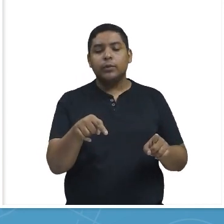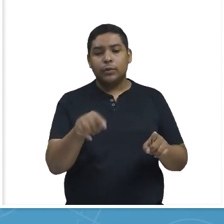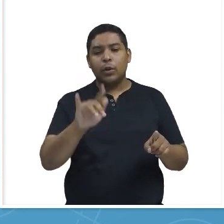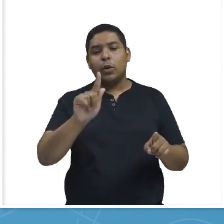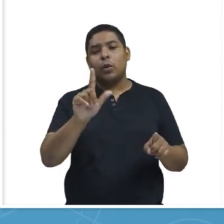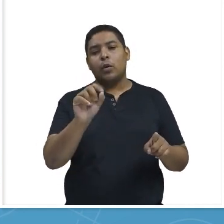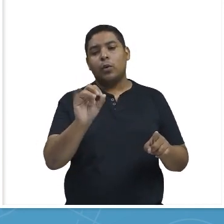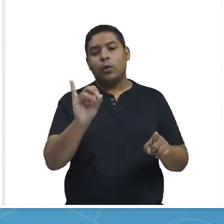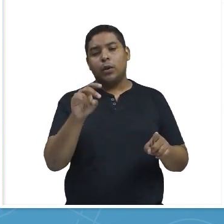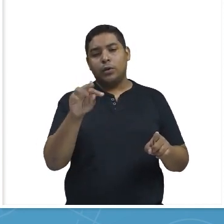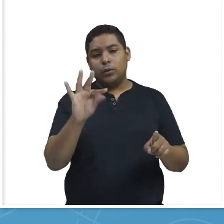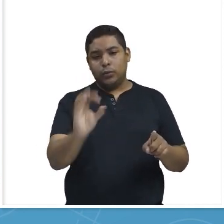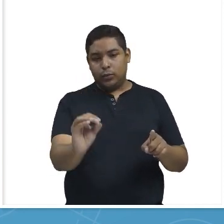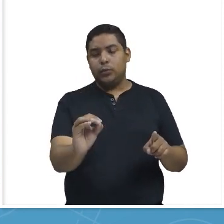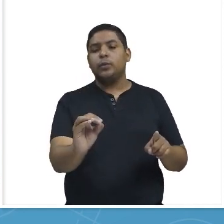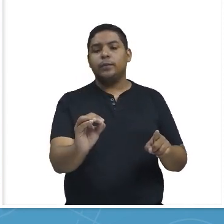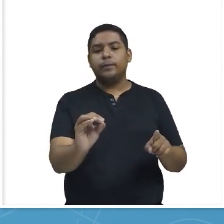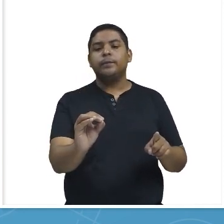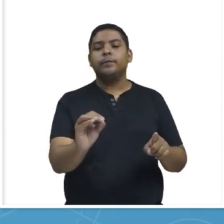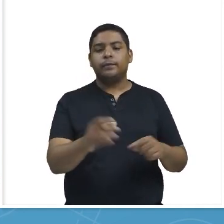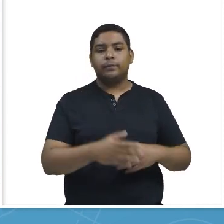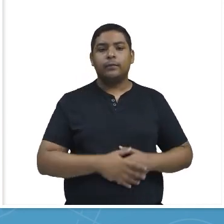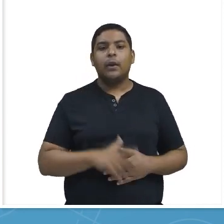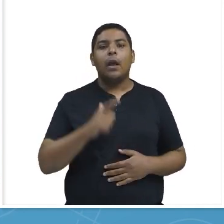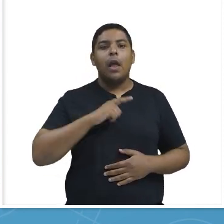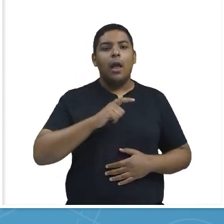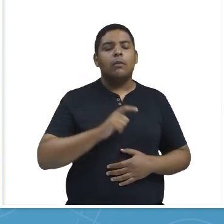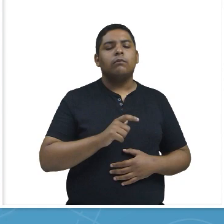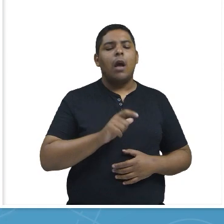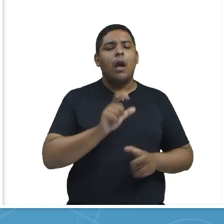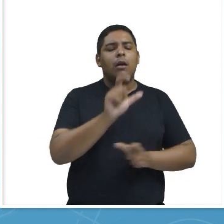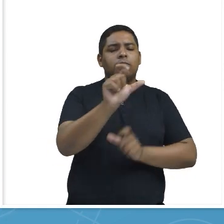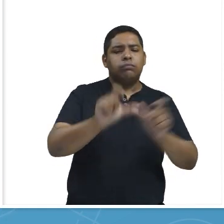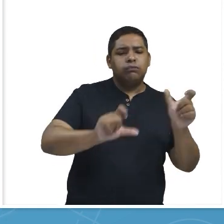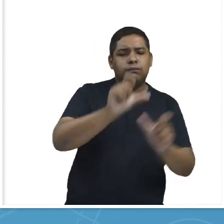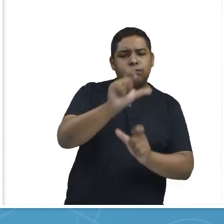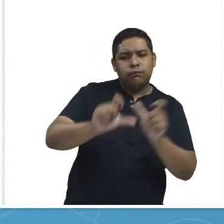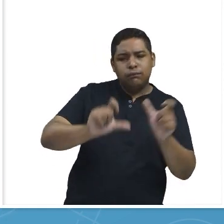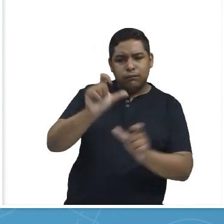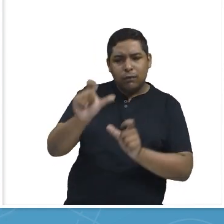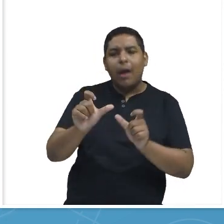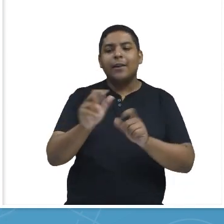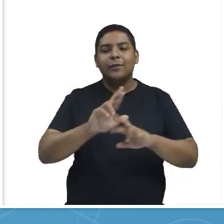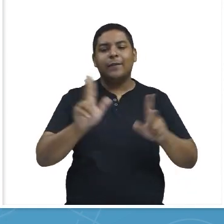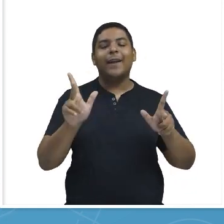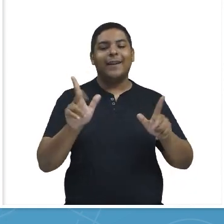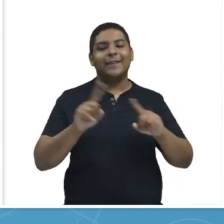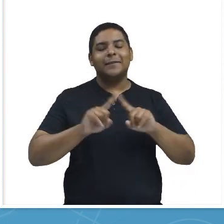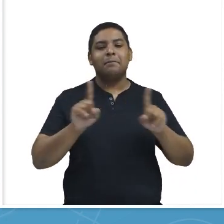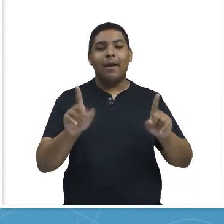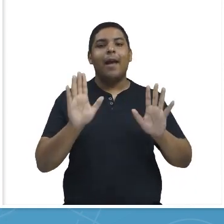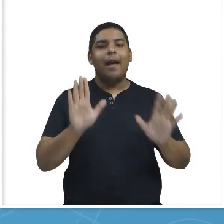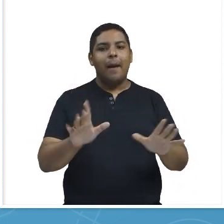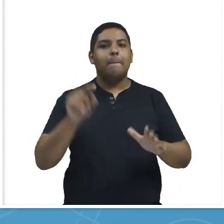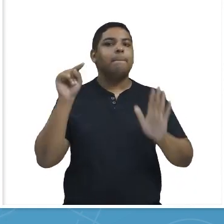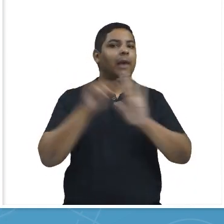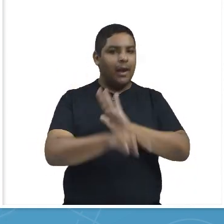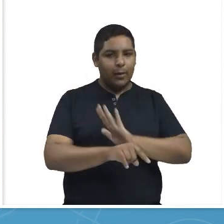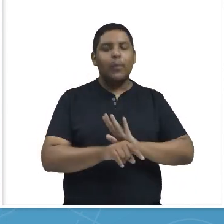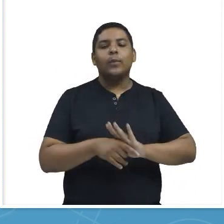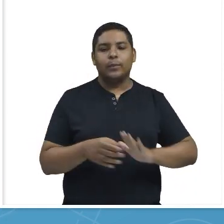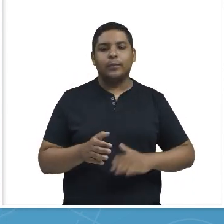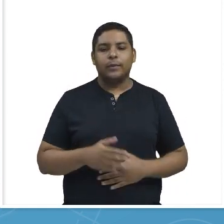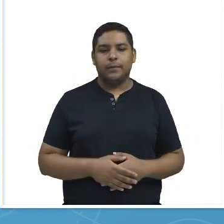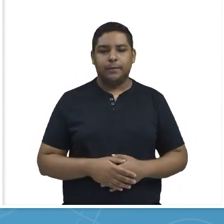going to. Então ficou uma ordem um pouquinho diferente do que vocês estavam vendo, não é? Mas é porque é uma pergunta, essa frase é